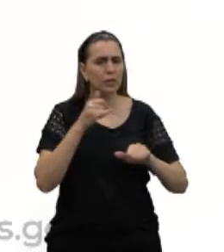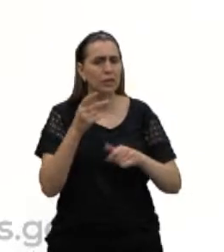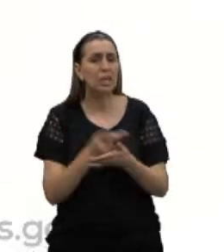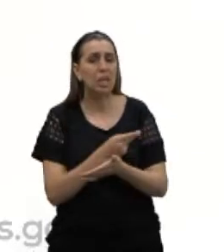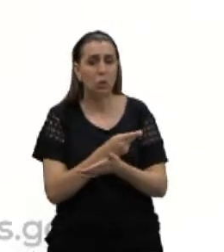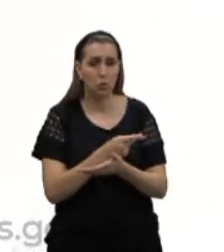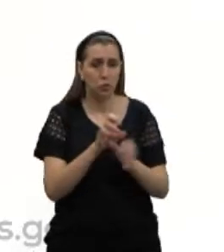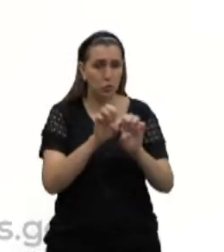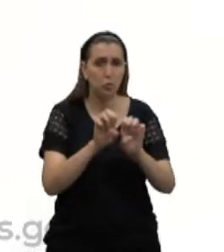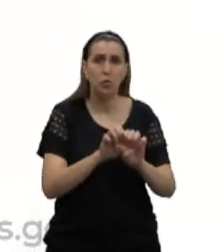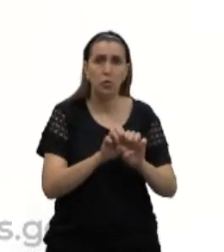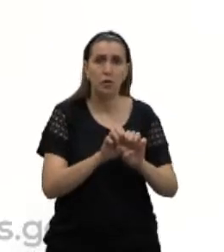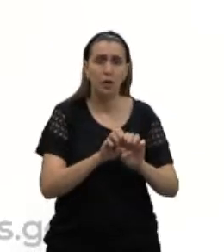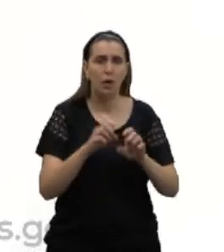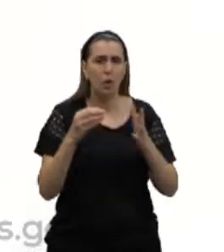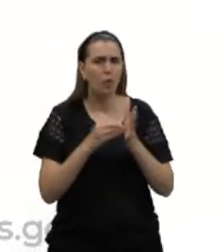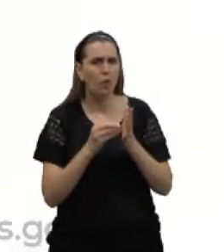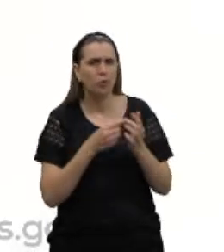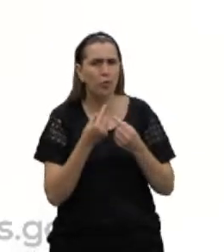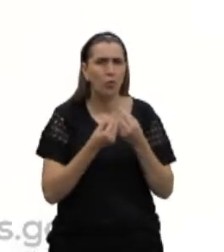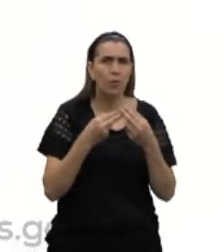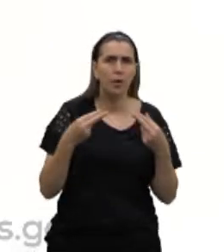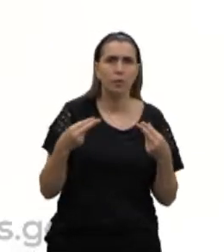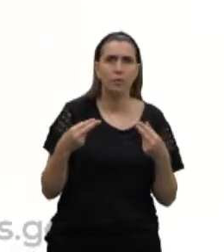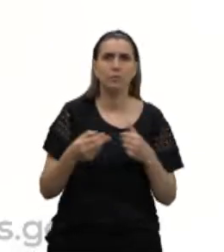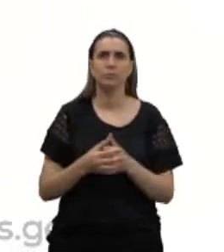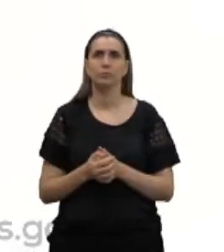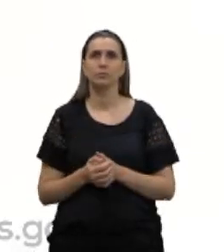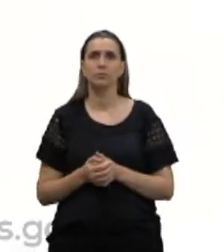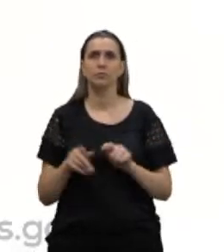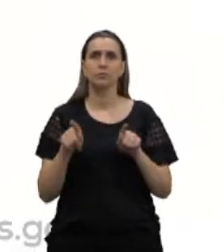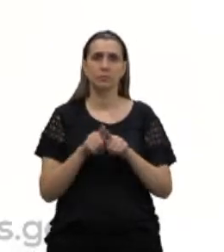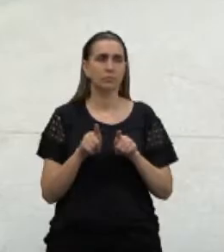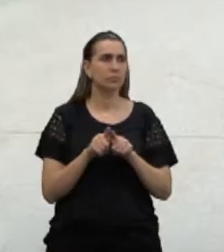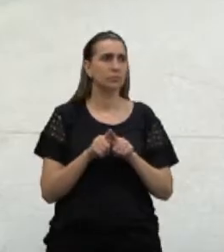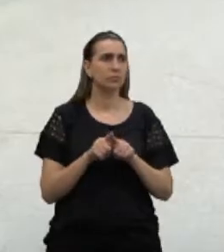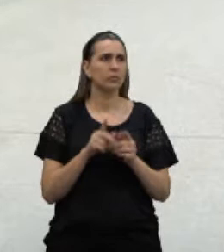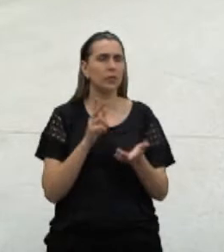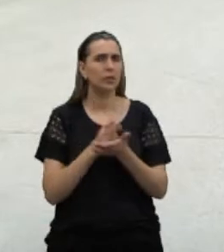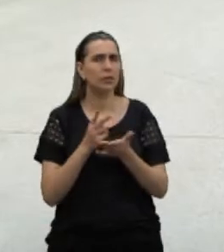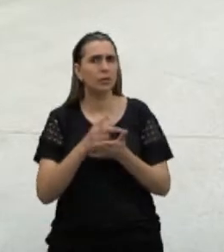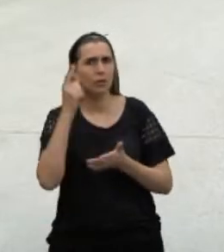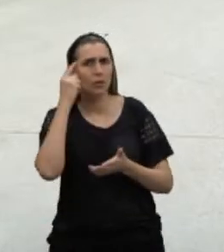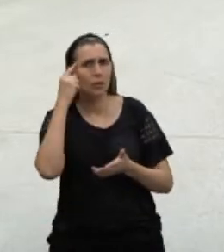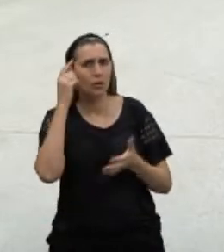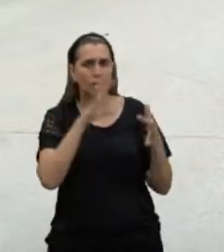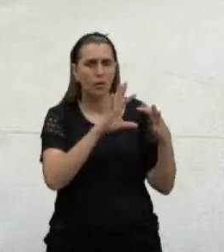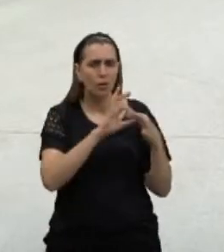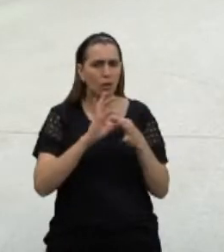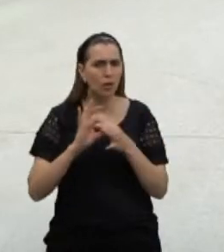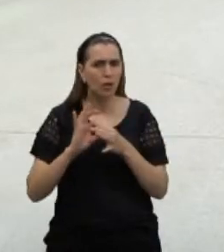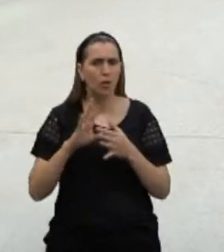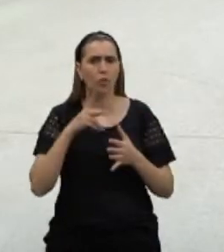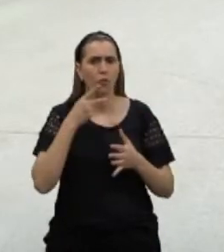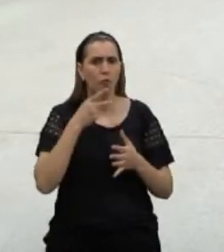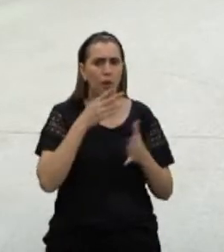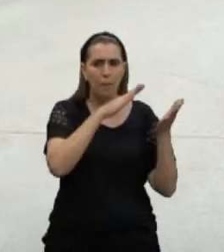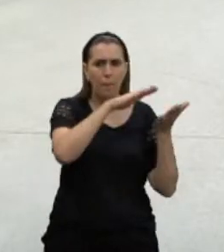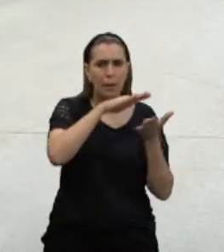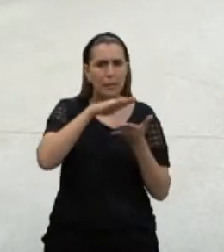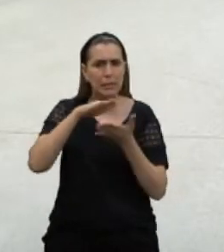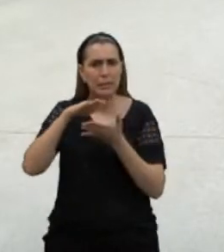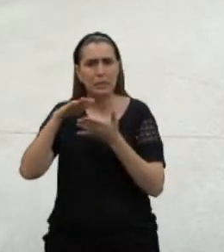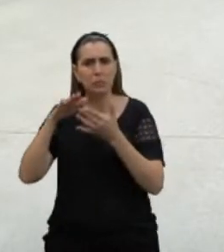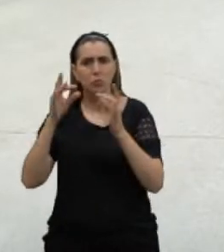erros, né? Há falta de algo para complementar. E é aquela questão sempre de pensar em contexto, né? A gente está falando em paralelismo